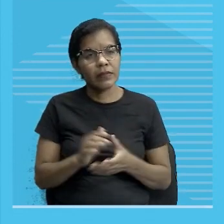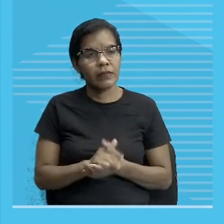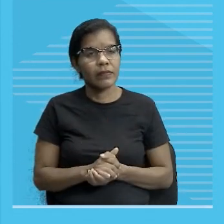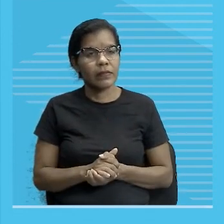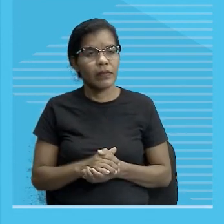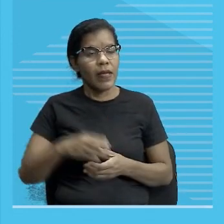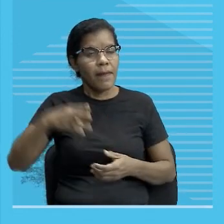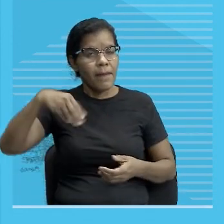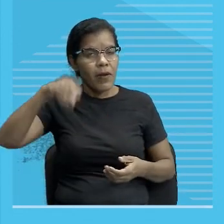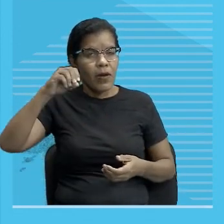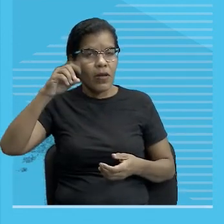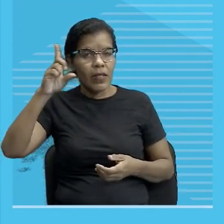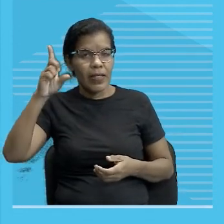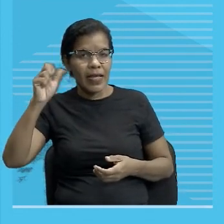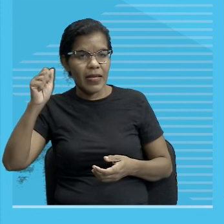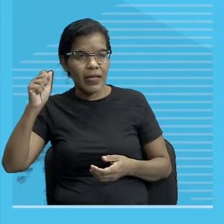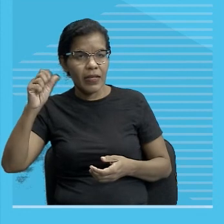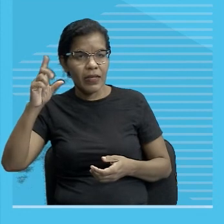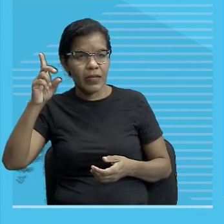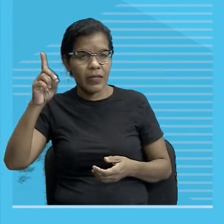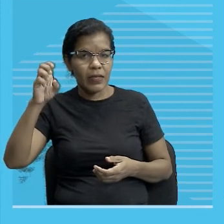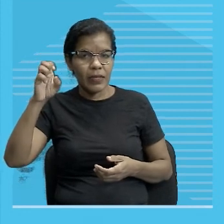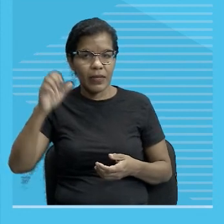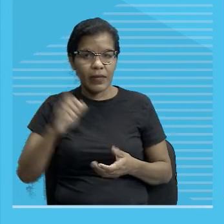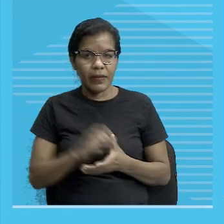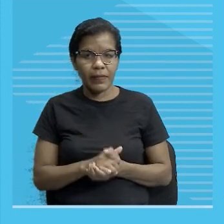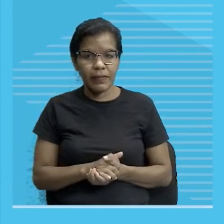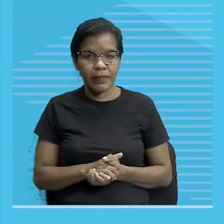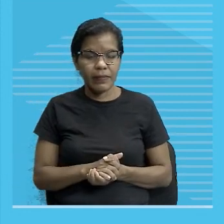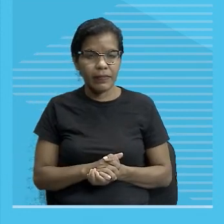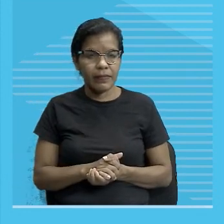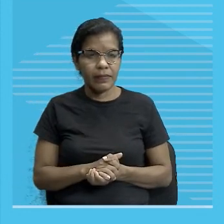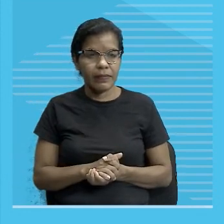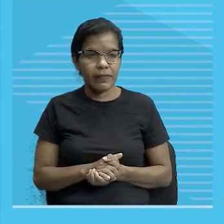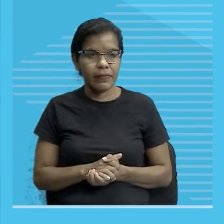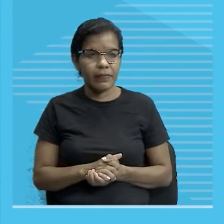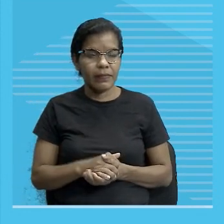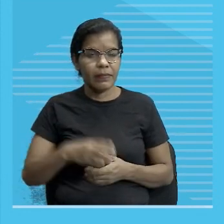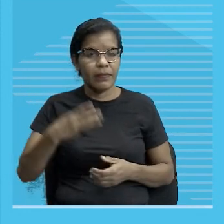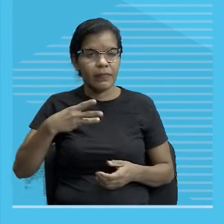de, maneira de, tá? Já, já, daqui a pouco,